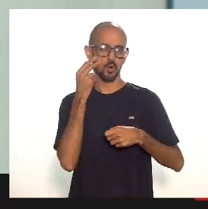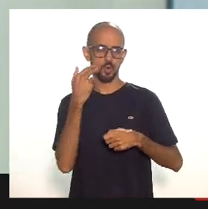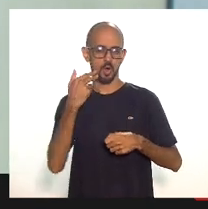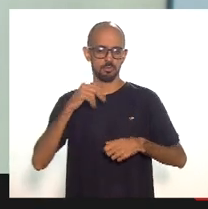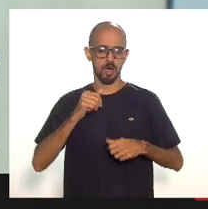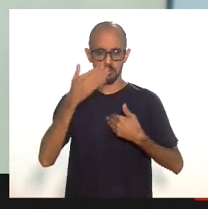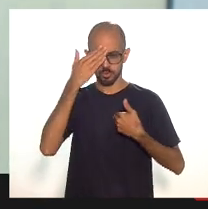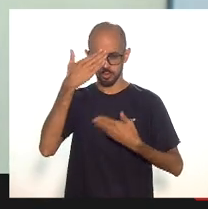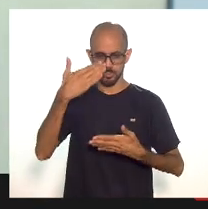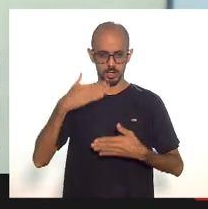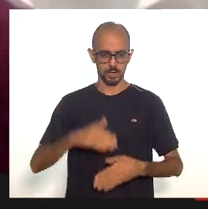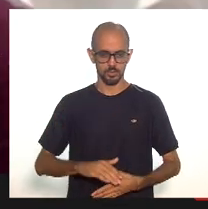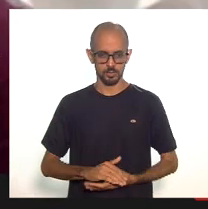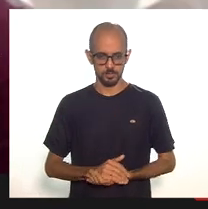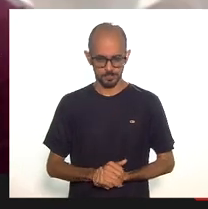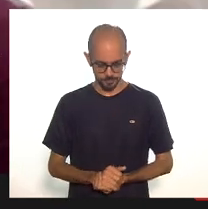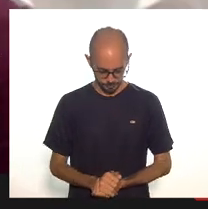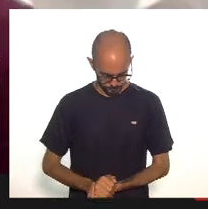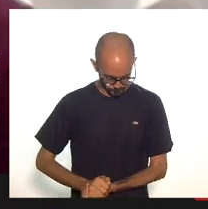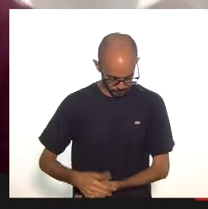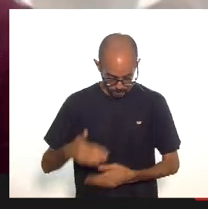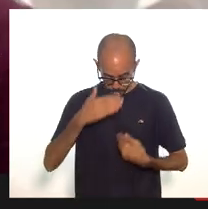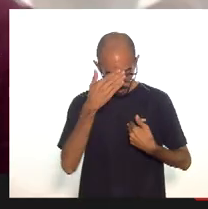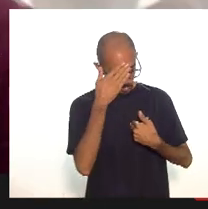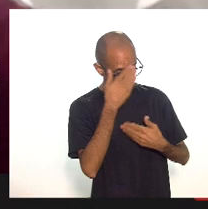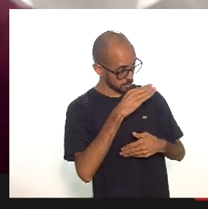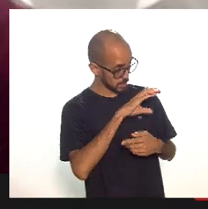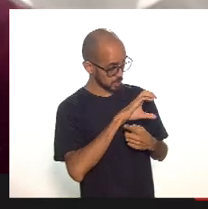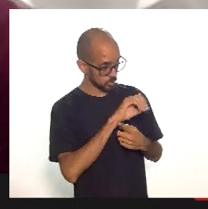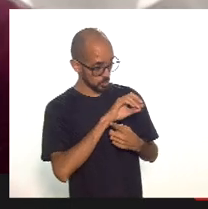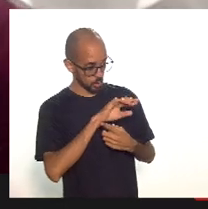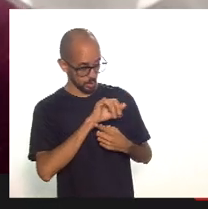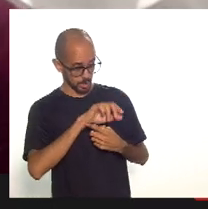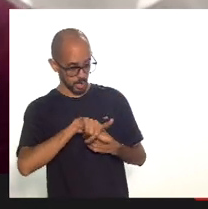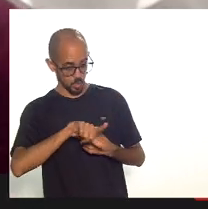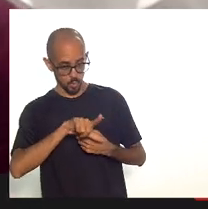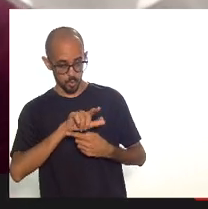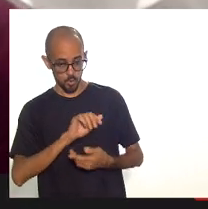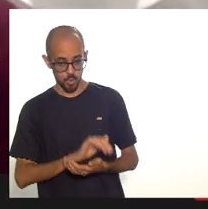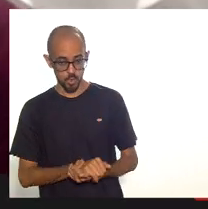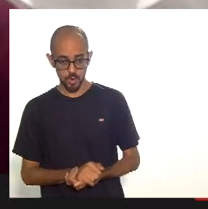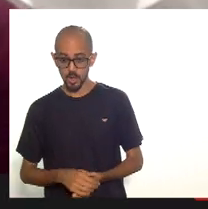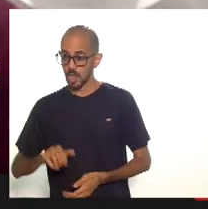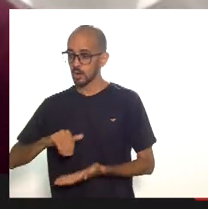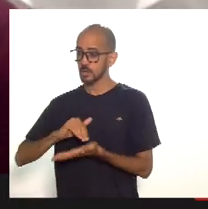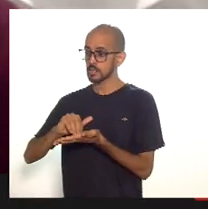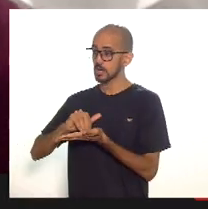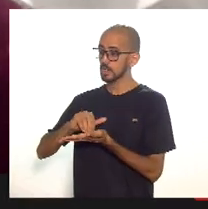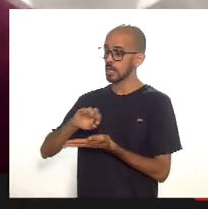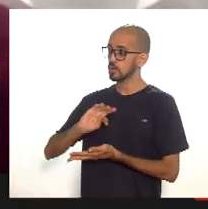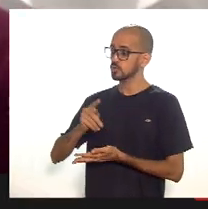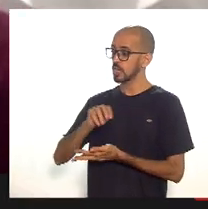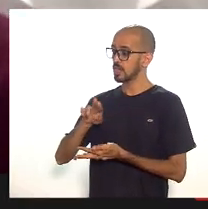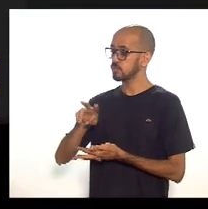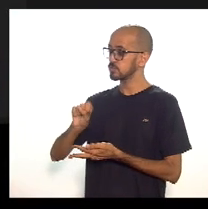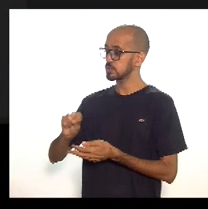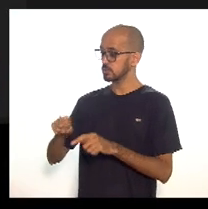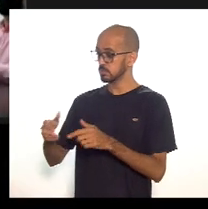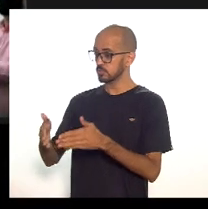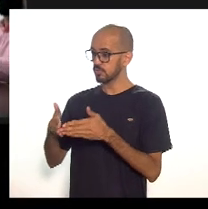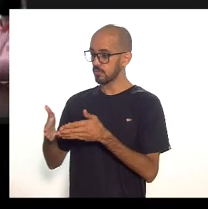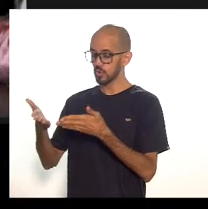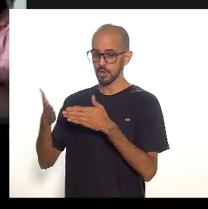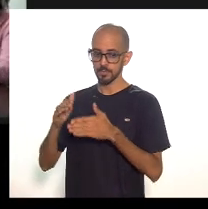obrigado. Obrigada, Coronel de Vega. Secretário Chaves, por gentileza, para suas considerações finais.